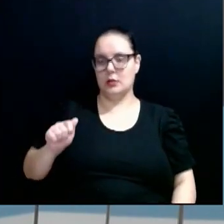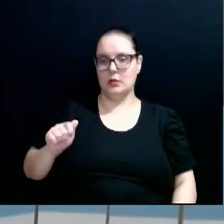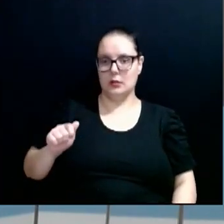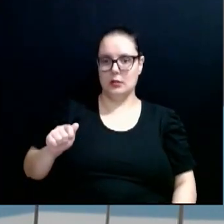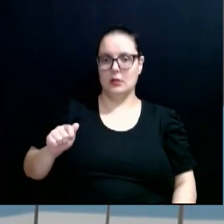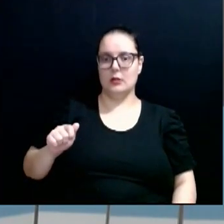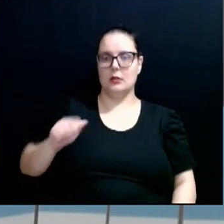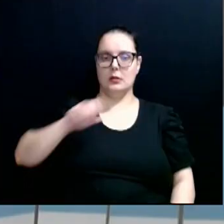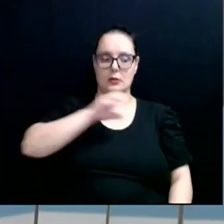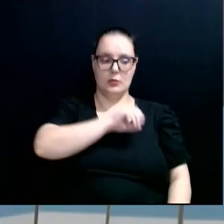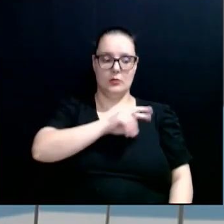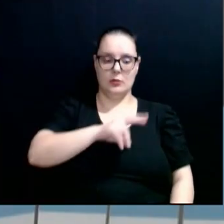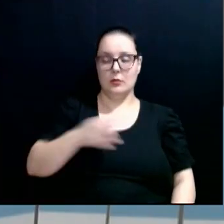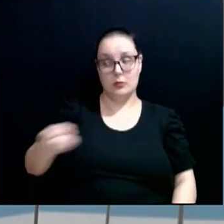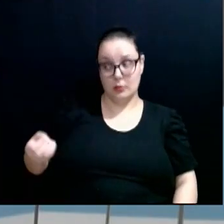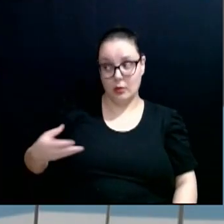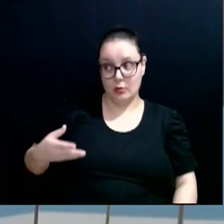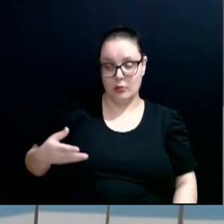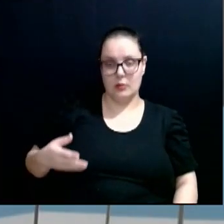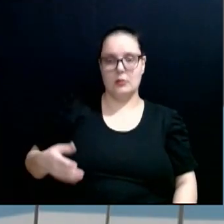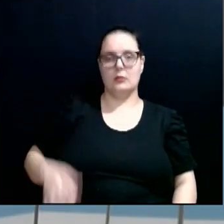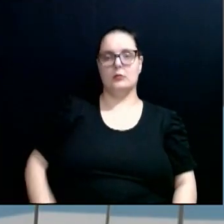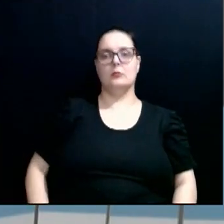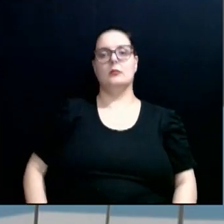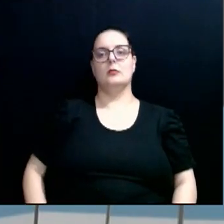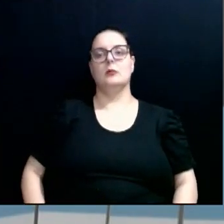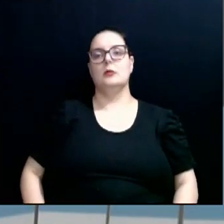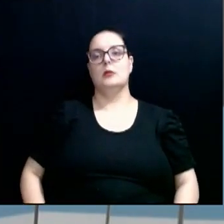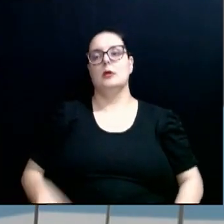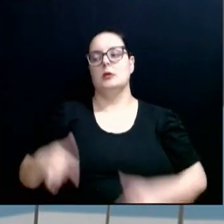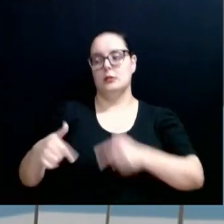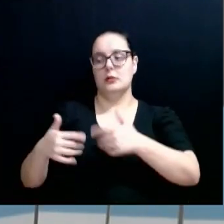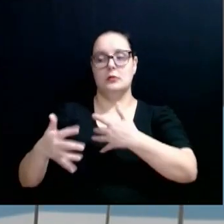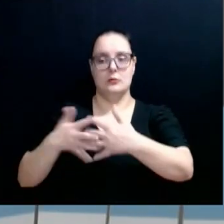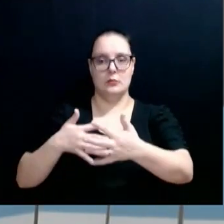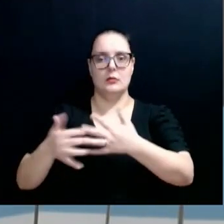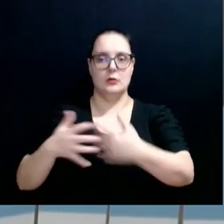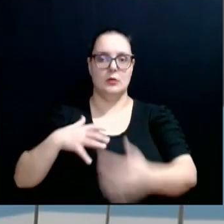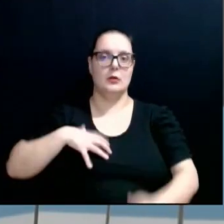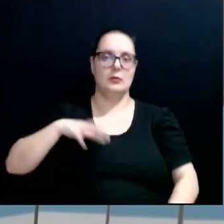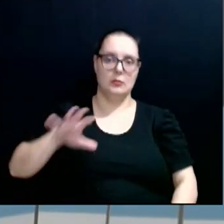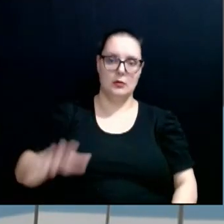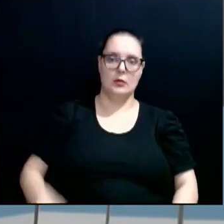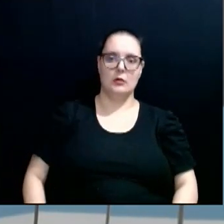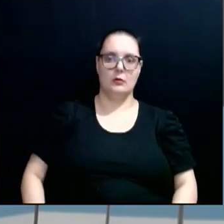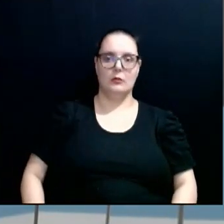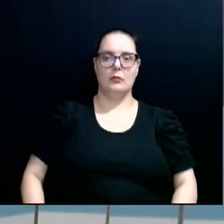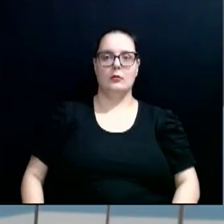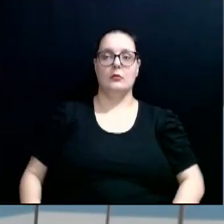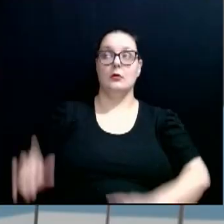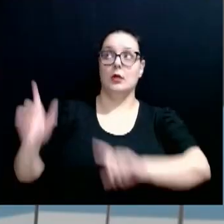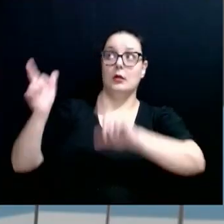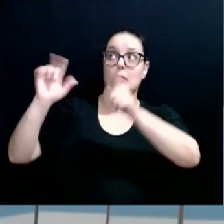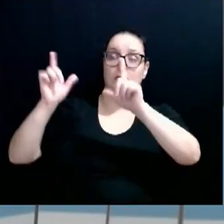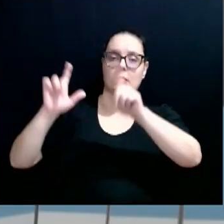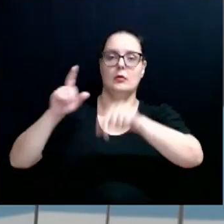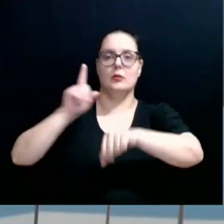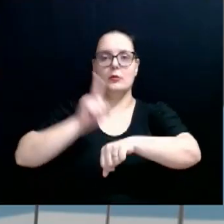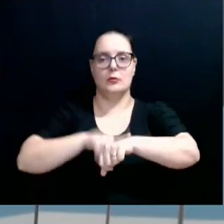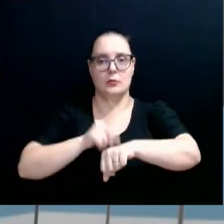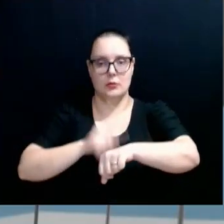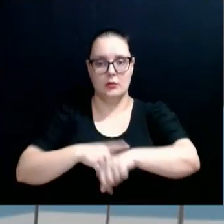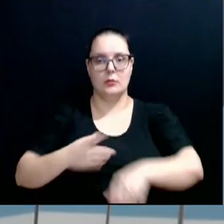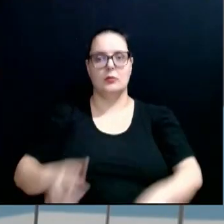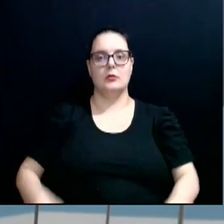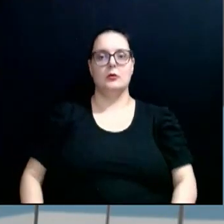Mas a ideia aí dessa operação dos terminais é isso, né? Colocar TV com os horários, em alguns carros